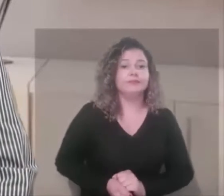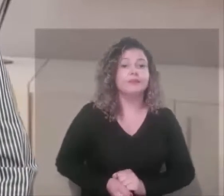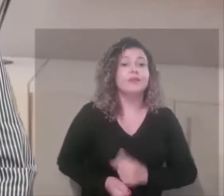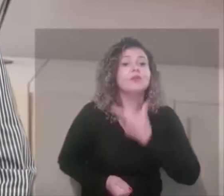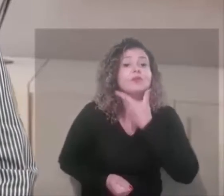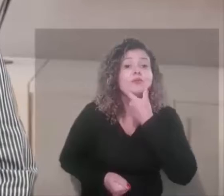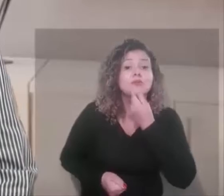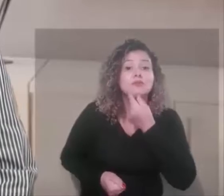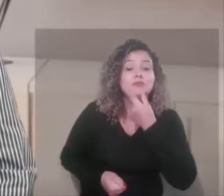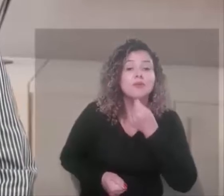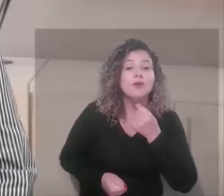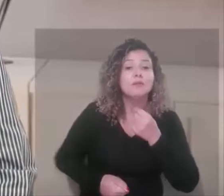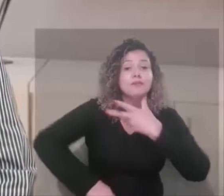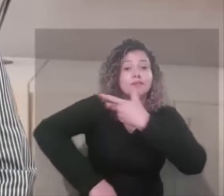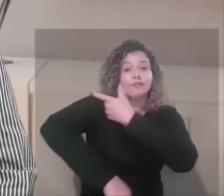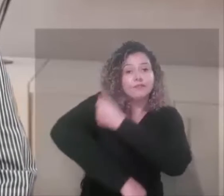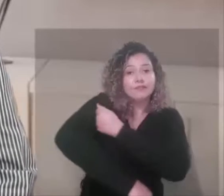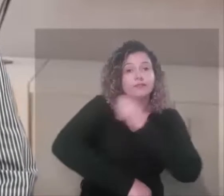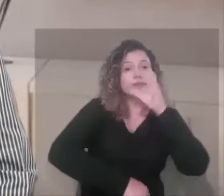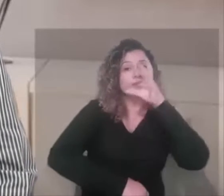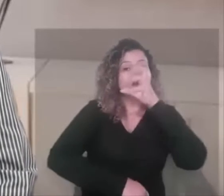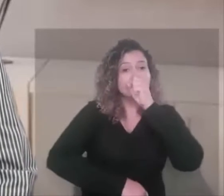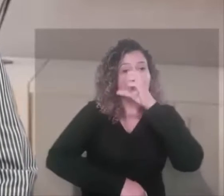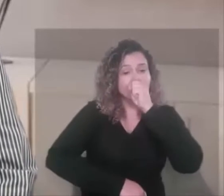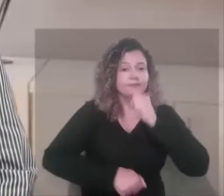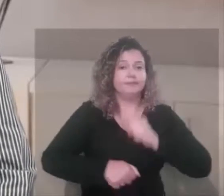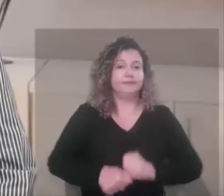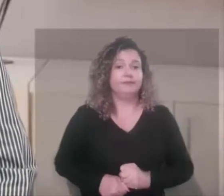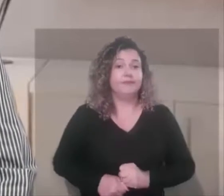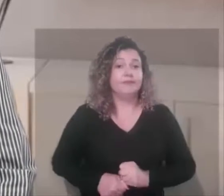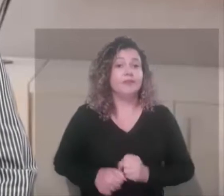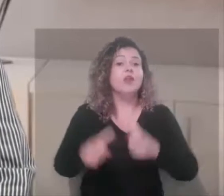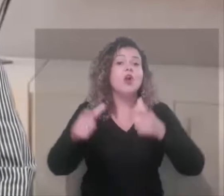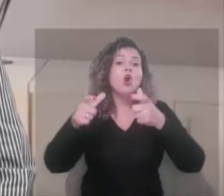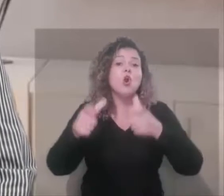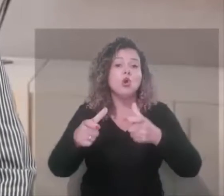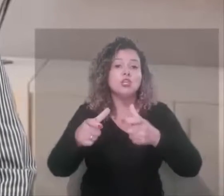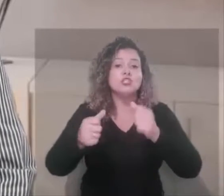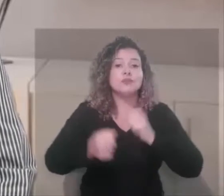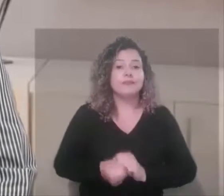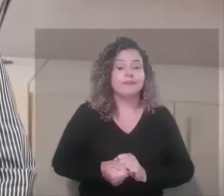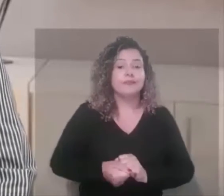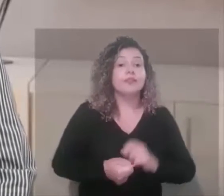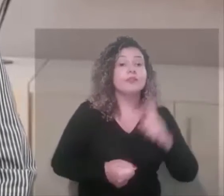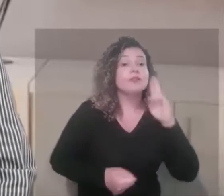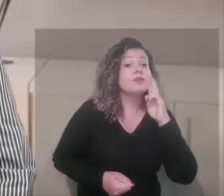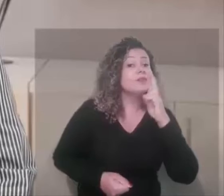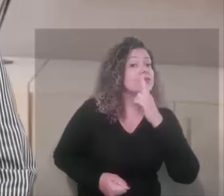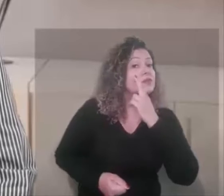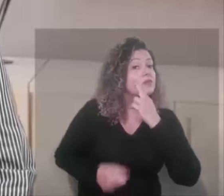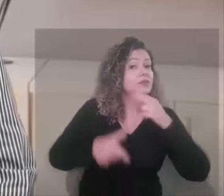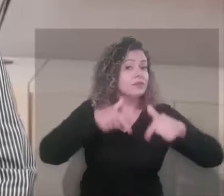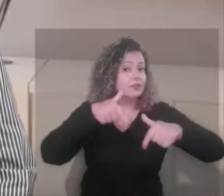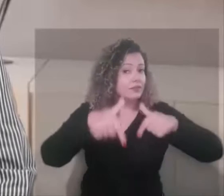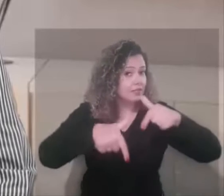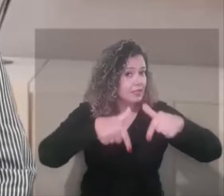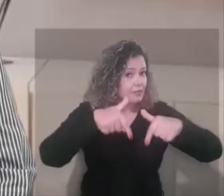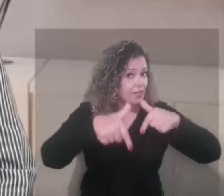tarde. Já os homens se vacinam neste sábado, dia 7, no Restaurante do Trabalhador, que fica na Avenida